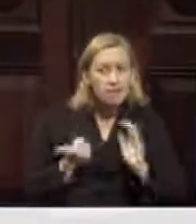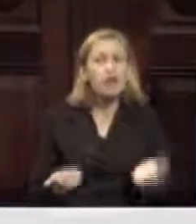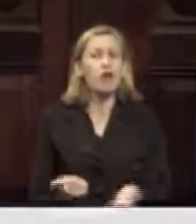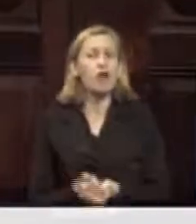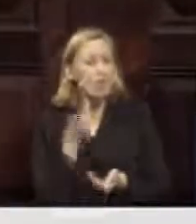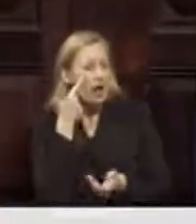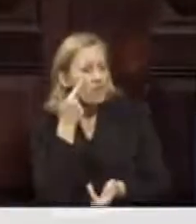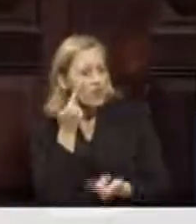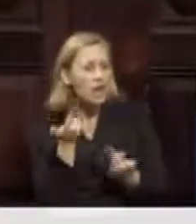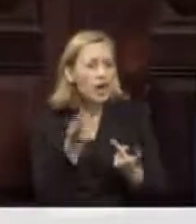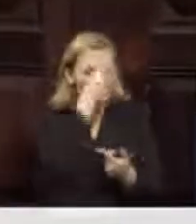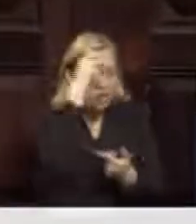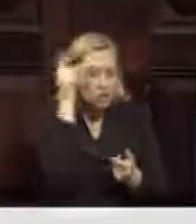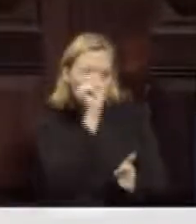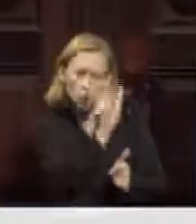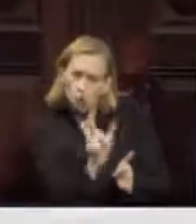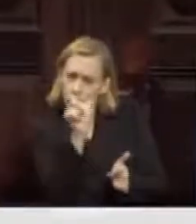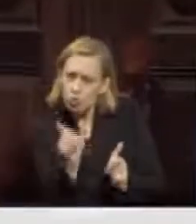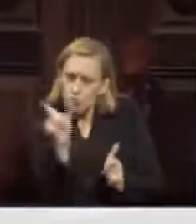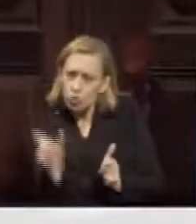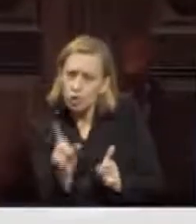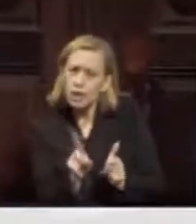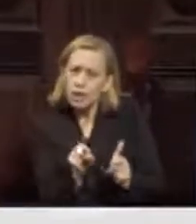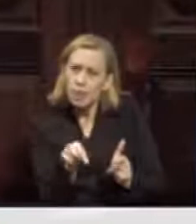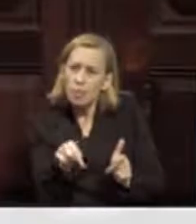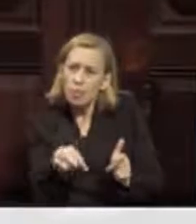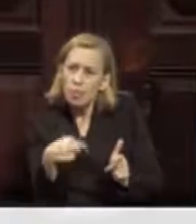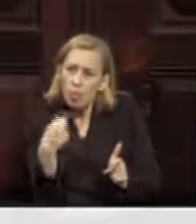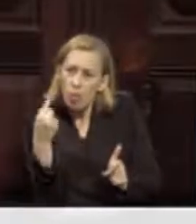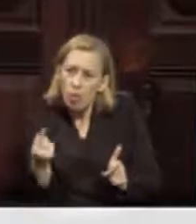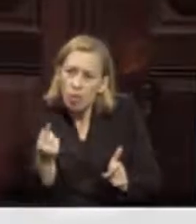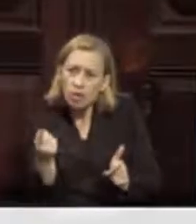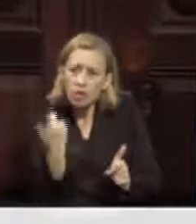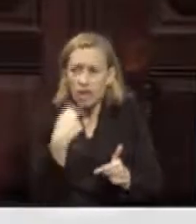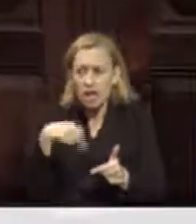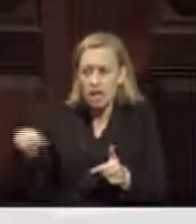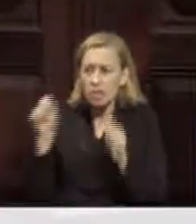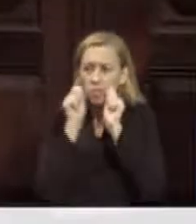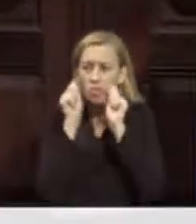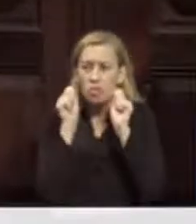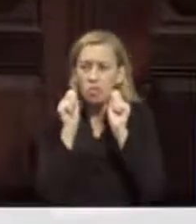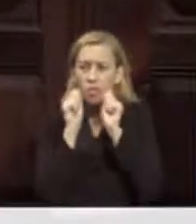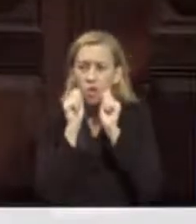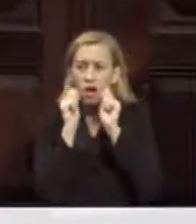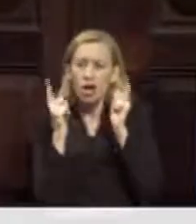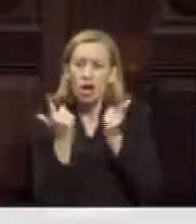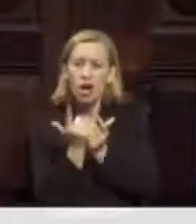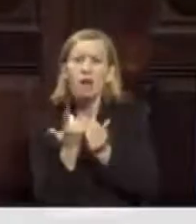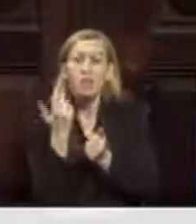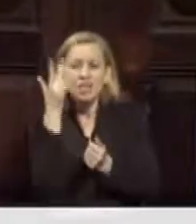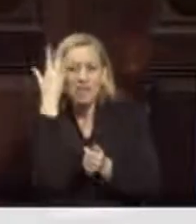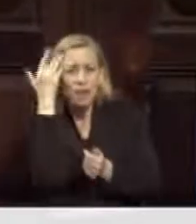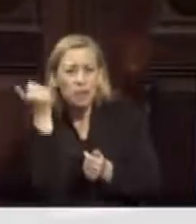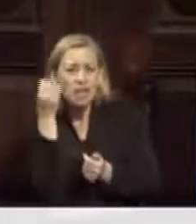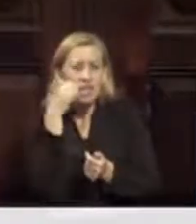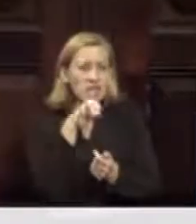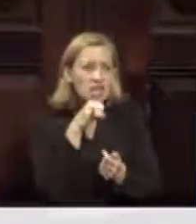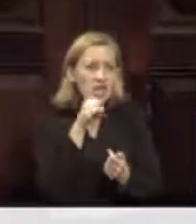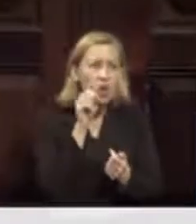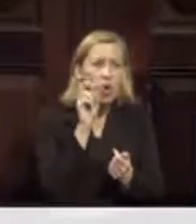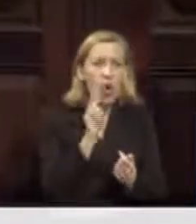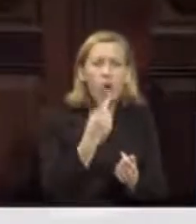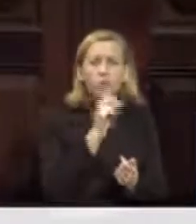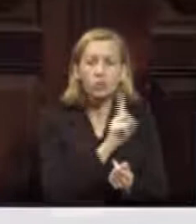sabatina aqui, e depois tem que vir para plenário para aprovação ou não da matéria.